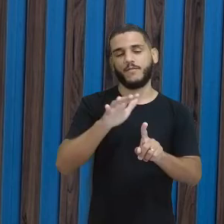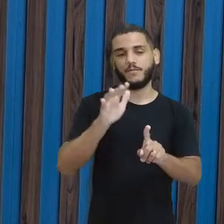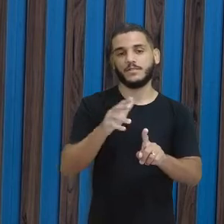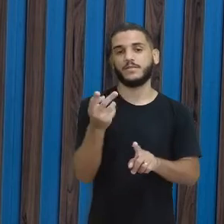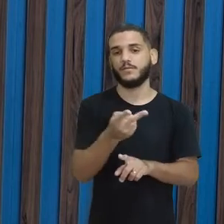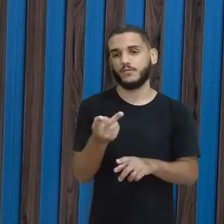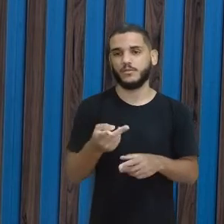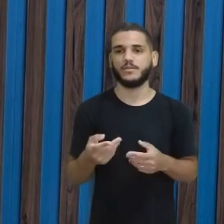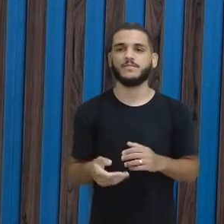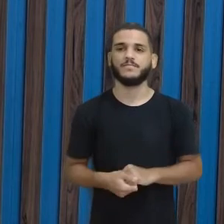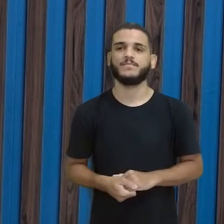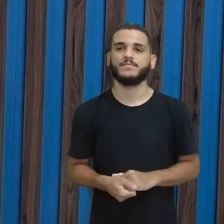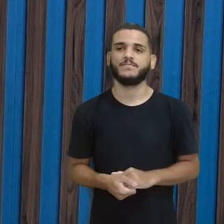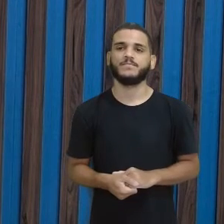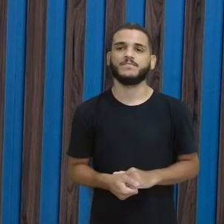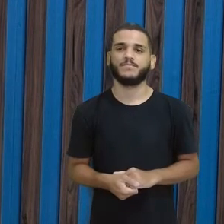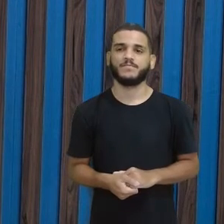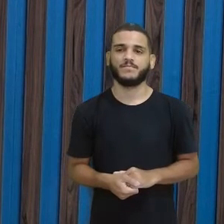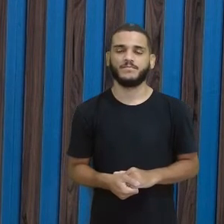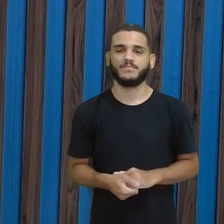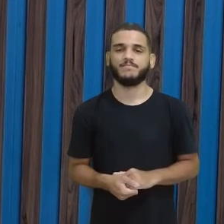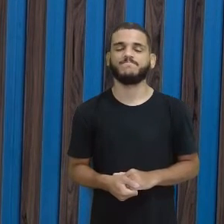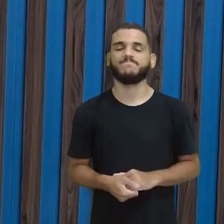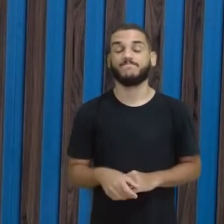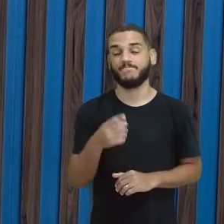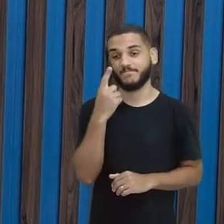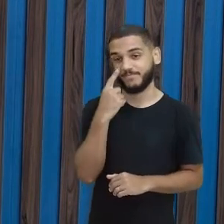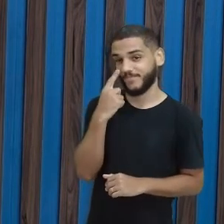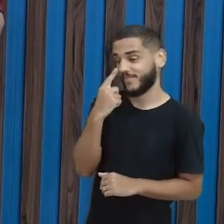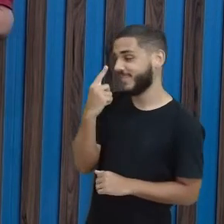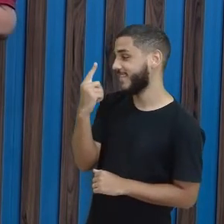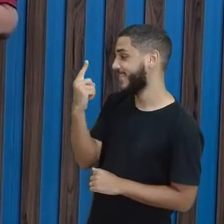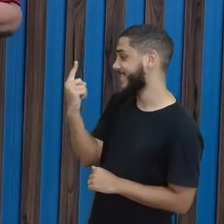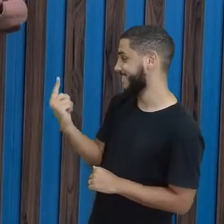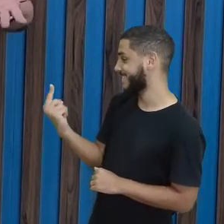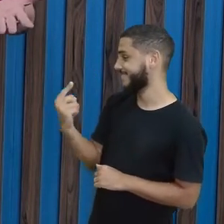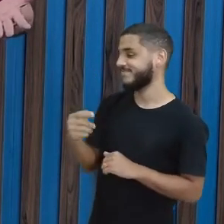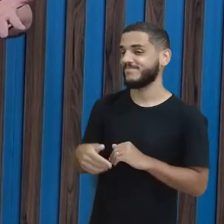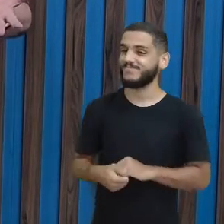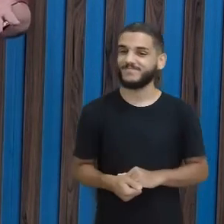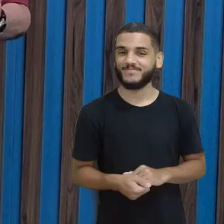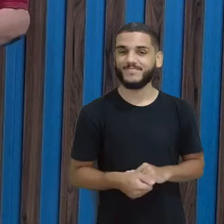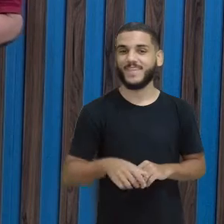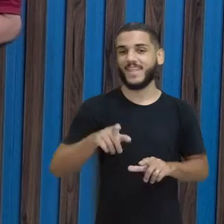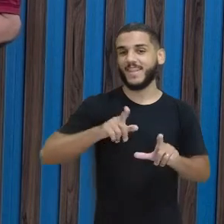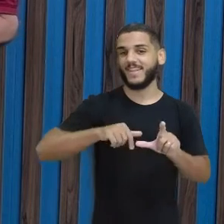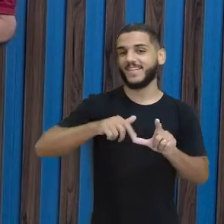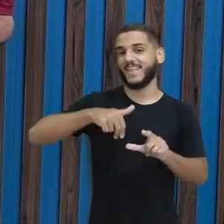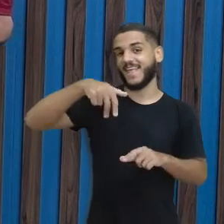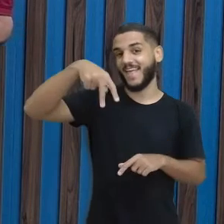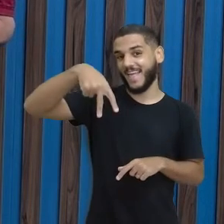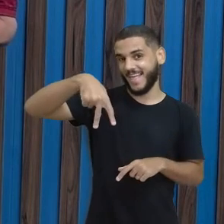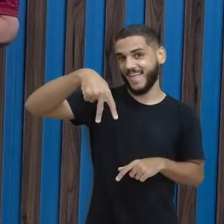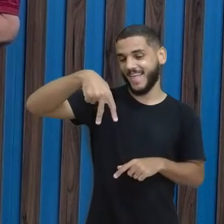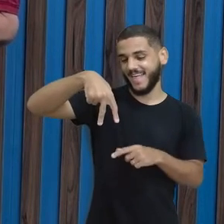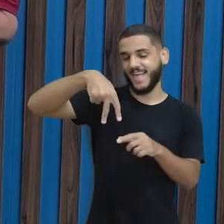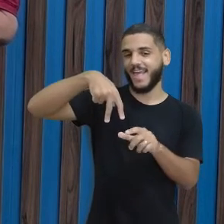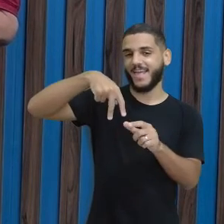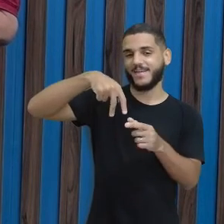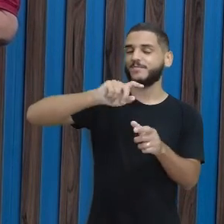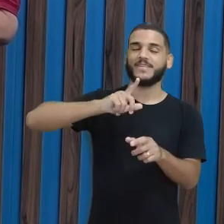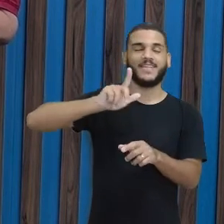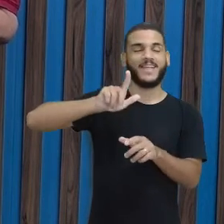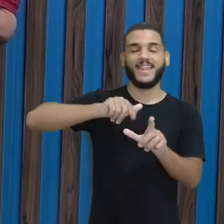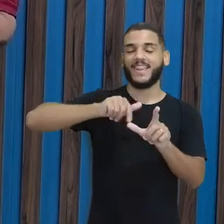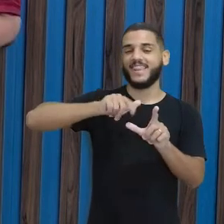aqui. Dominante é o cara que tem o alelo dominante. Esse azinho é recessivo, porém, o azão